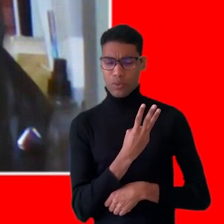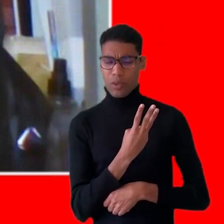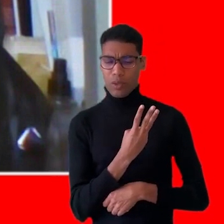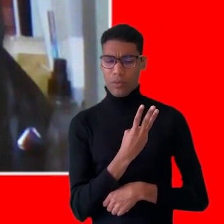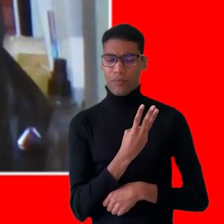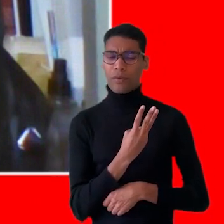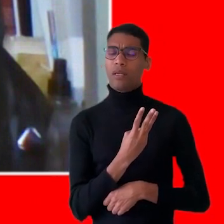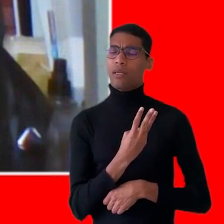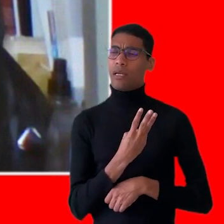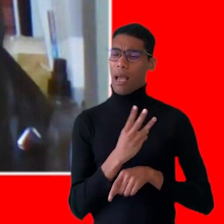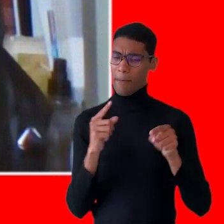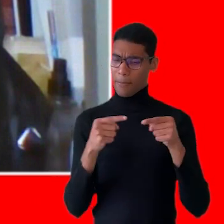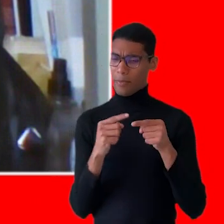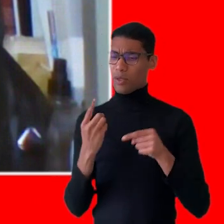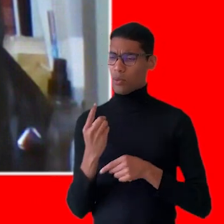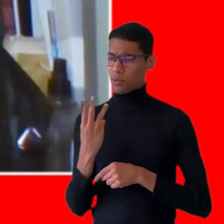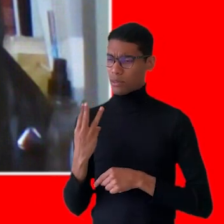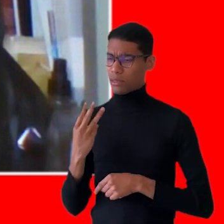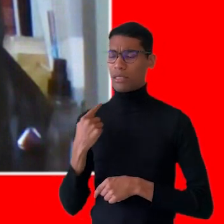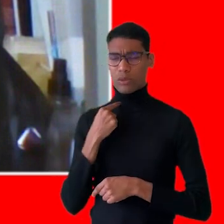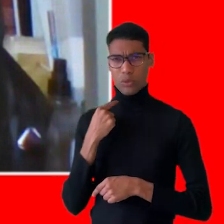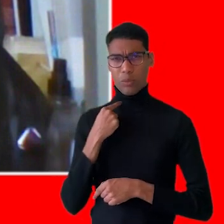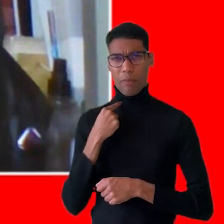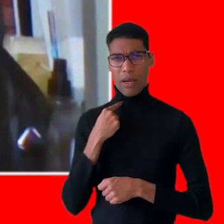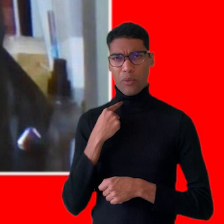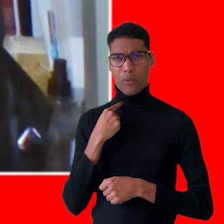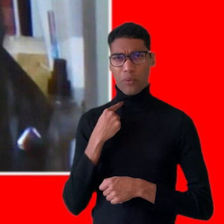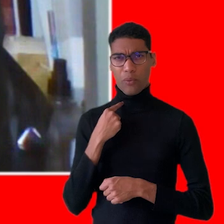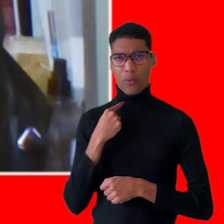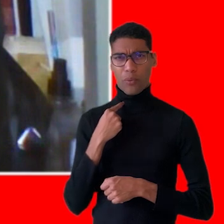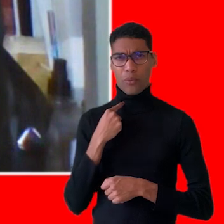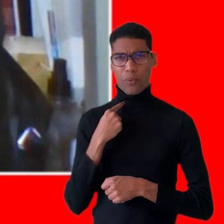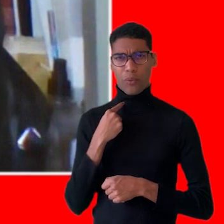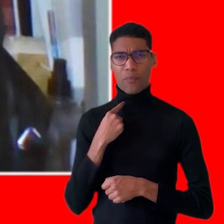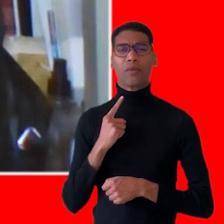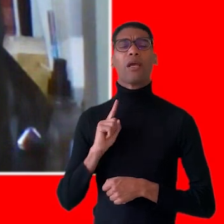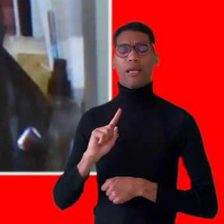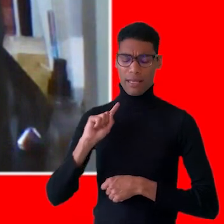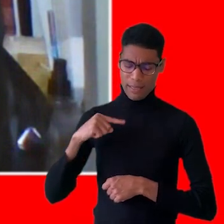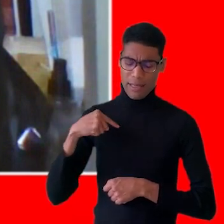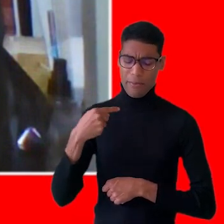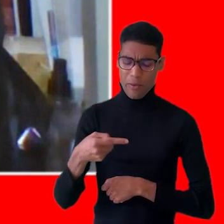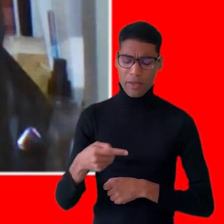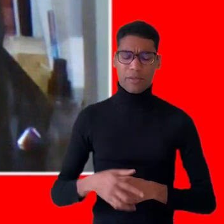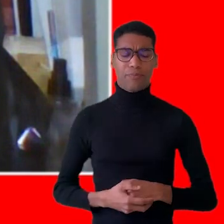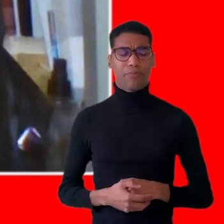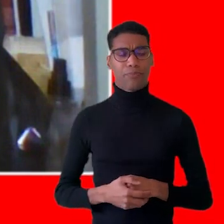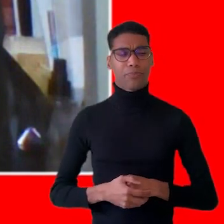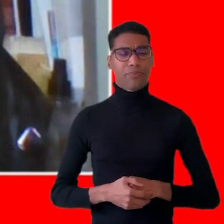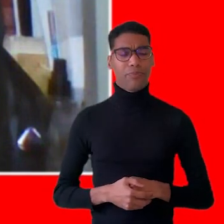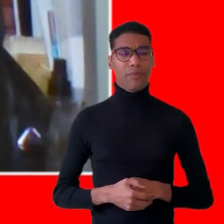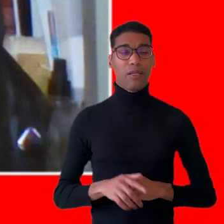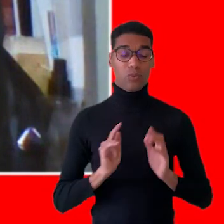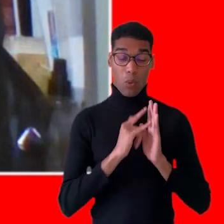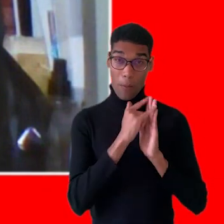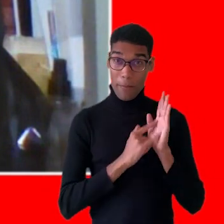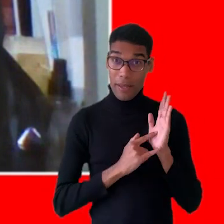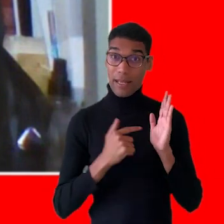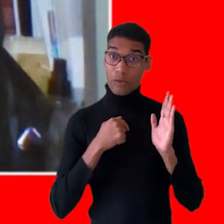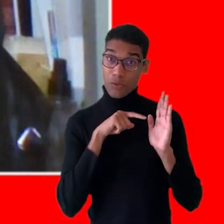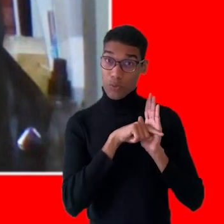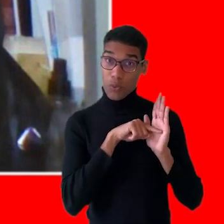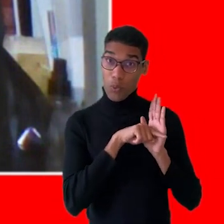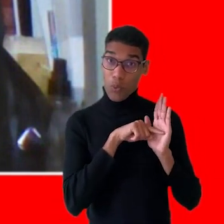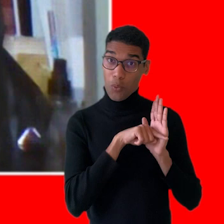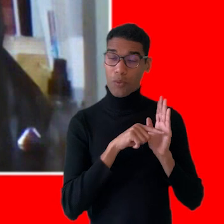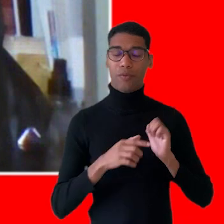13 e o 13 de maio? E mais adiante, consultando